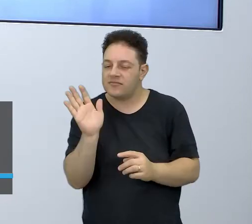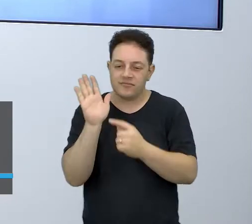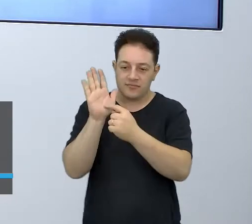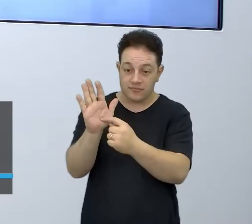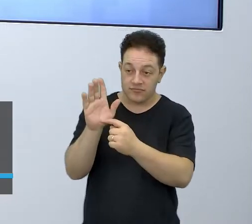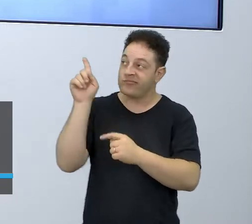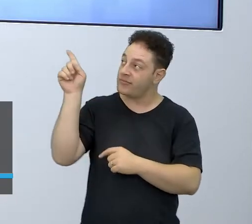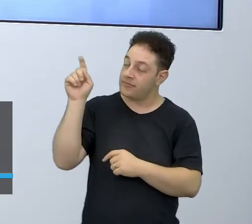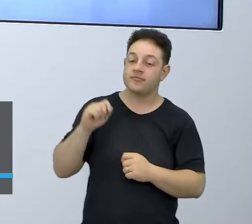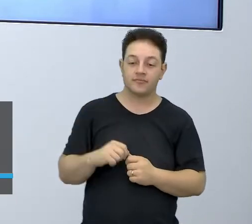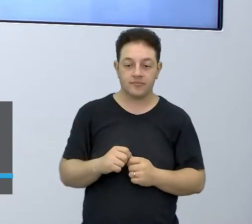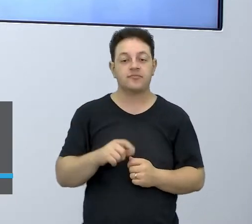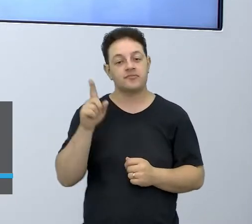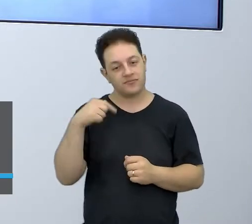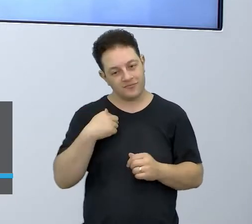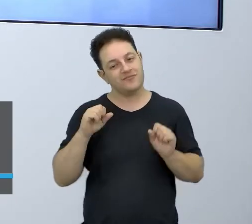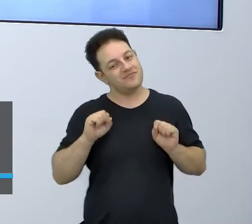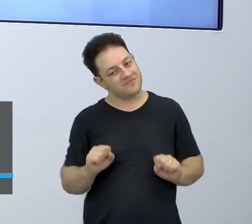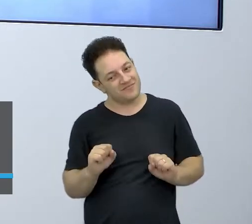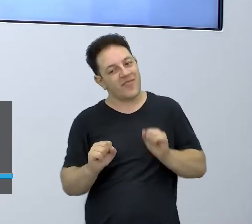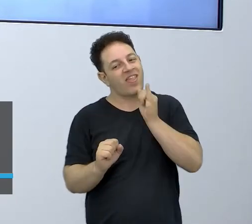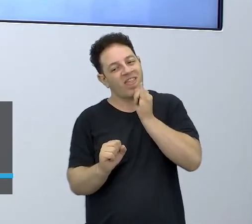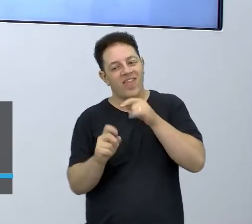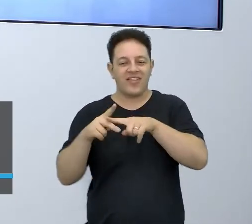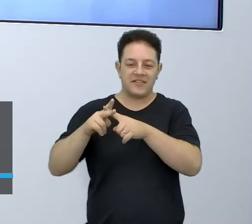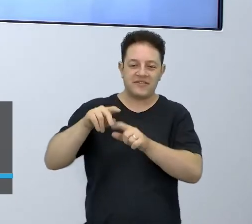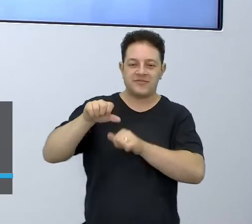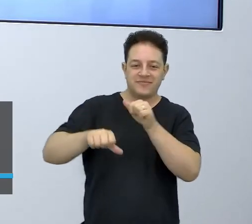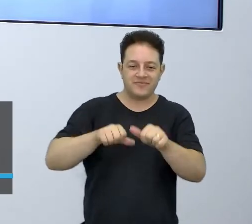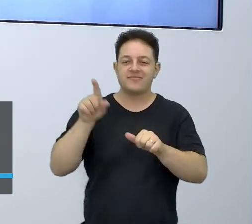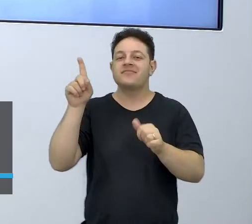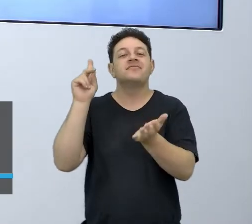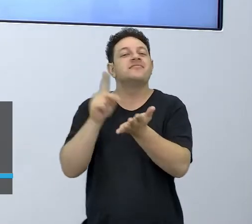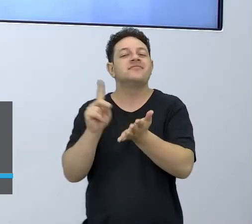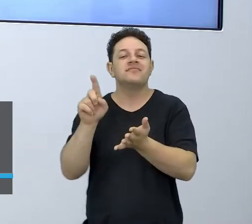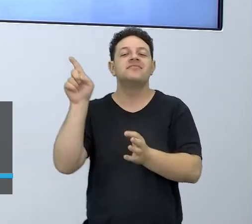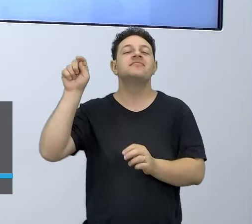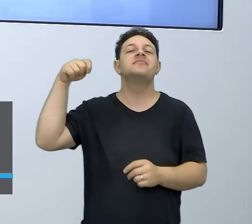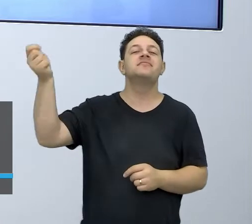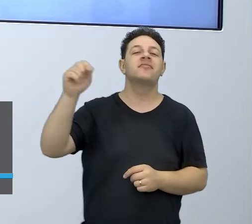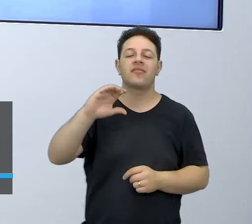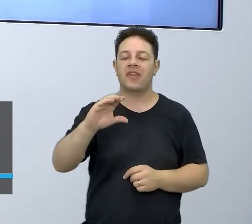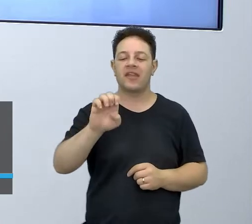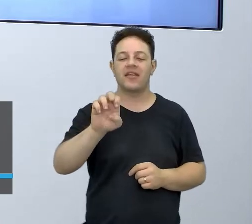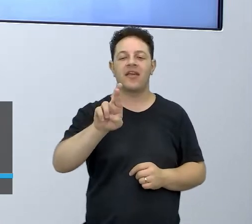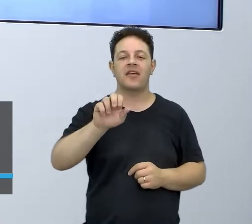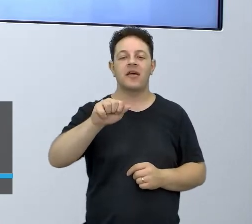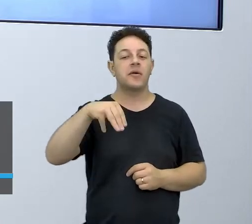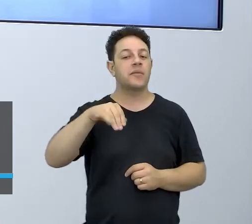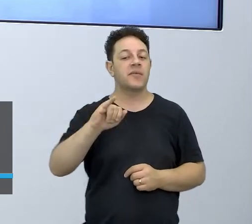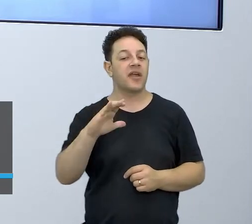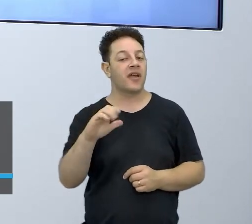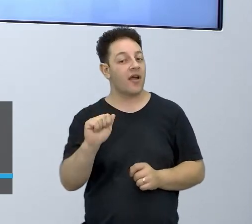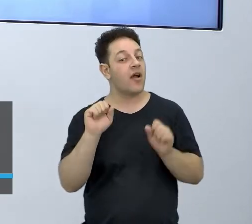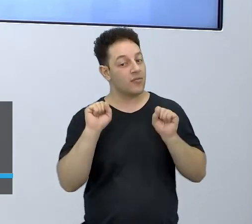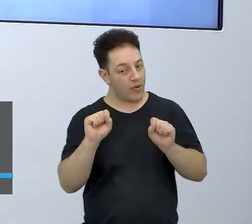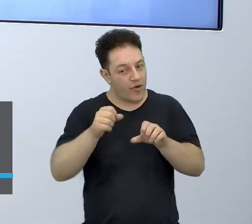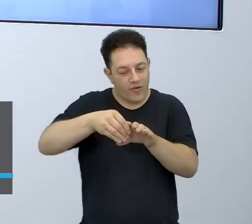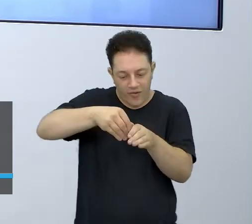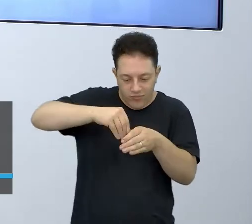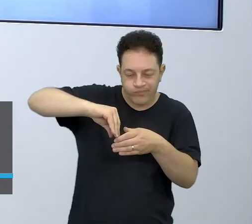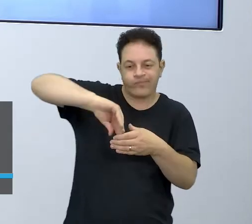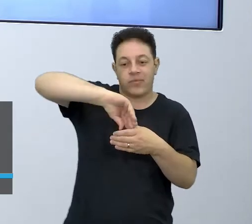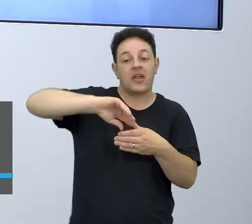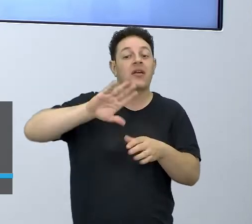minha representação, eu tenho licença poética para fazer isso. Essa daqui é uma telha de cerâmica, não é de amianto. Tá? Nem de cerâmica, é